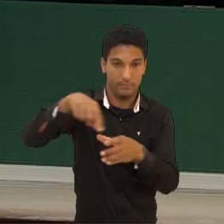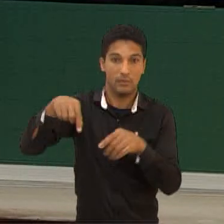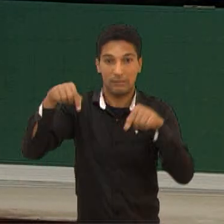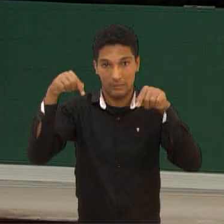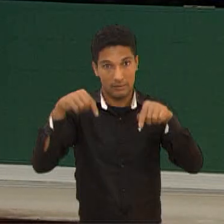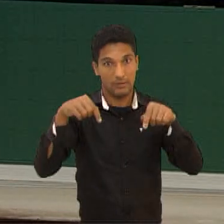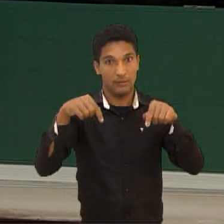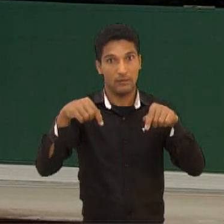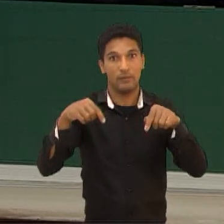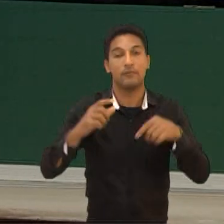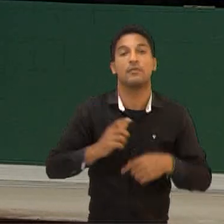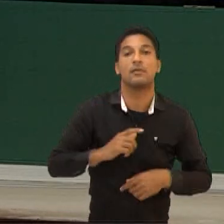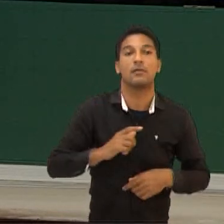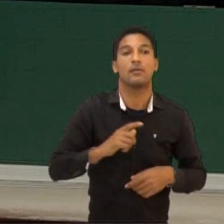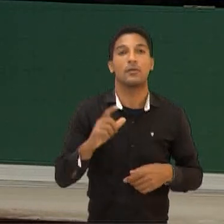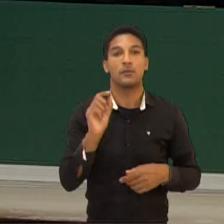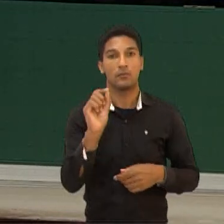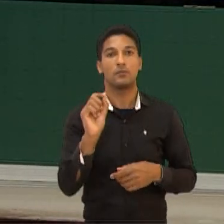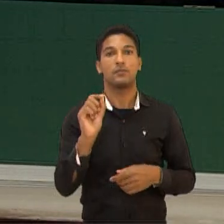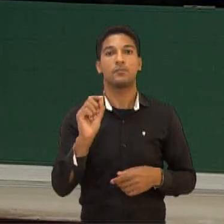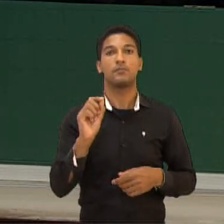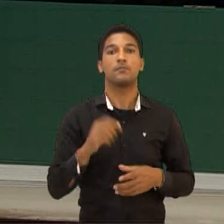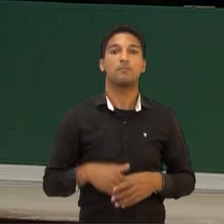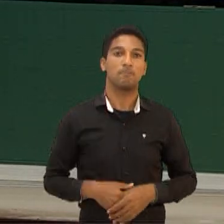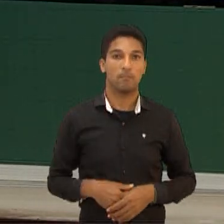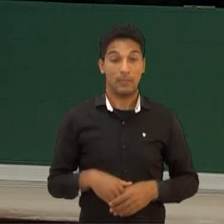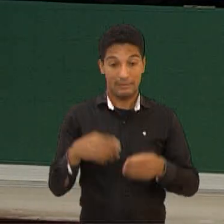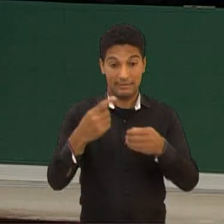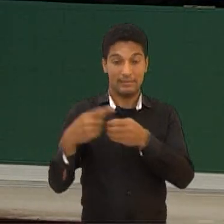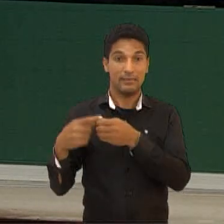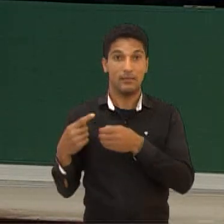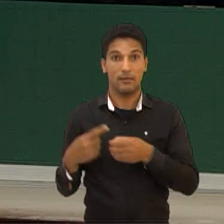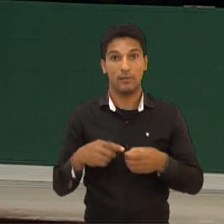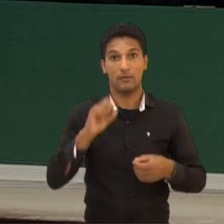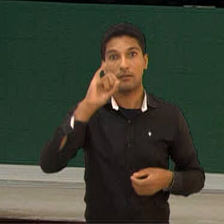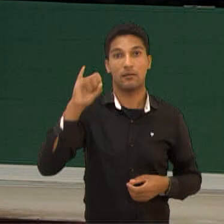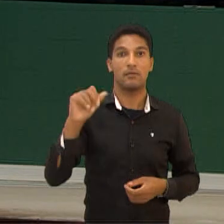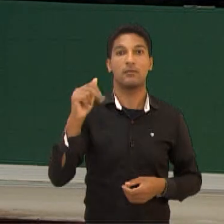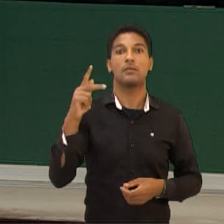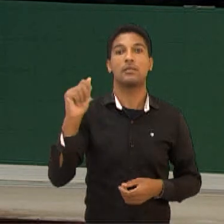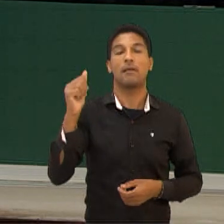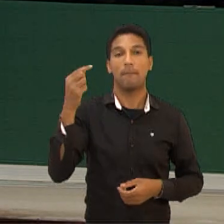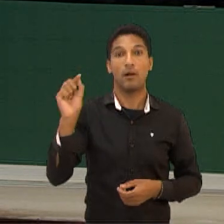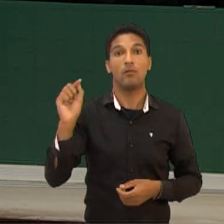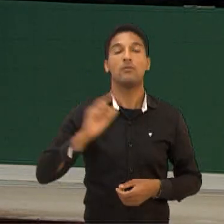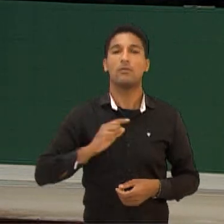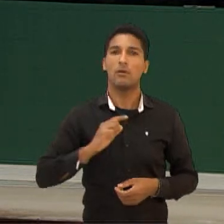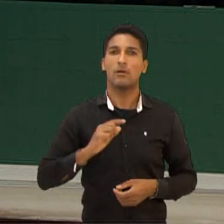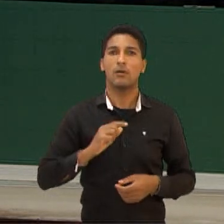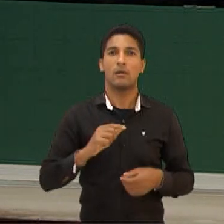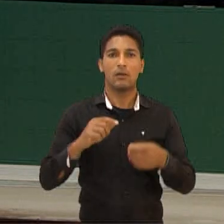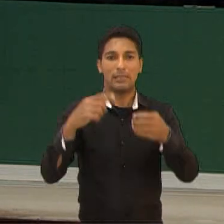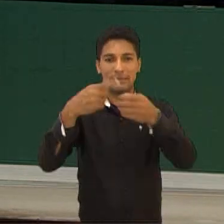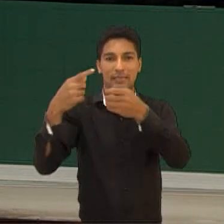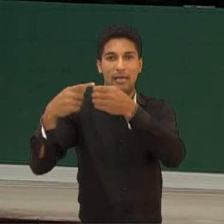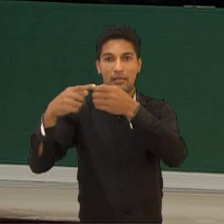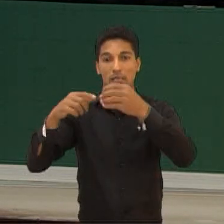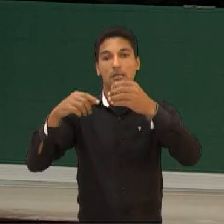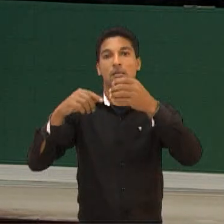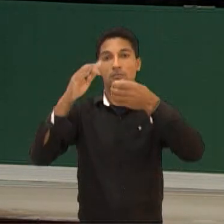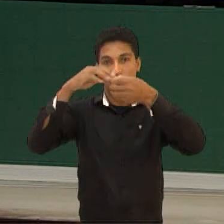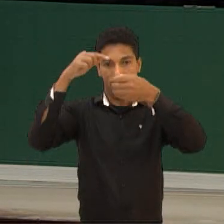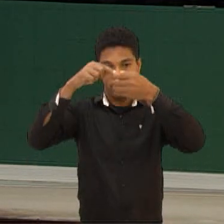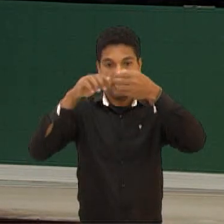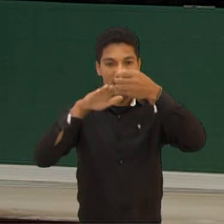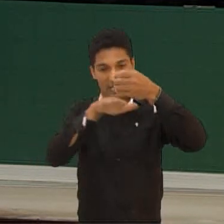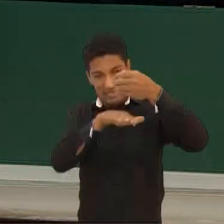o plantio hidropônico. Para vocês terem uma ideia, as cidades do Japão têm agricultura subterrânea. É criado todo um clima ali,